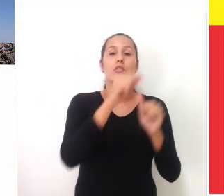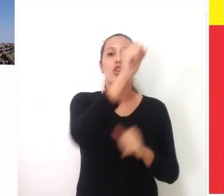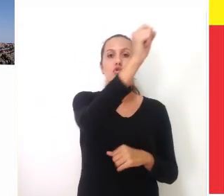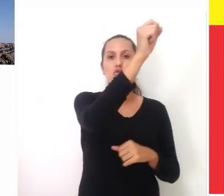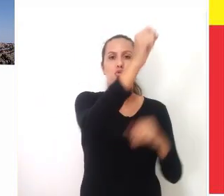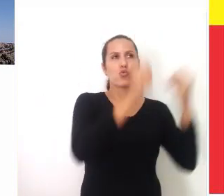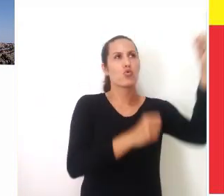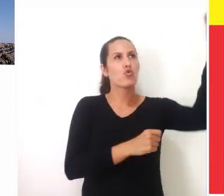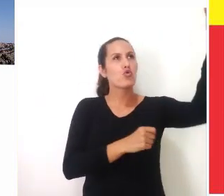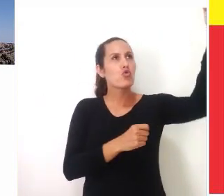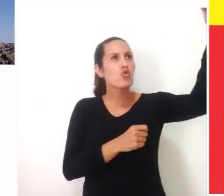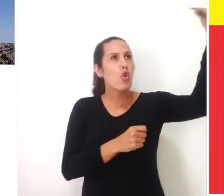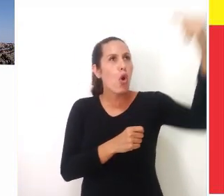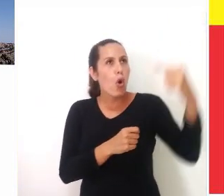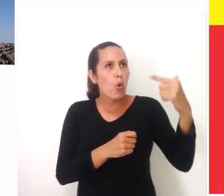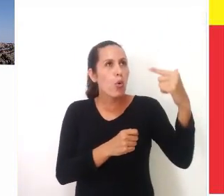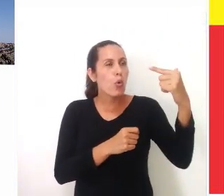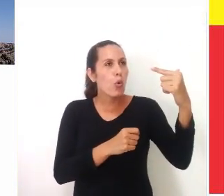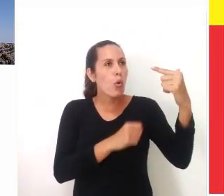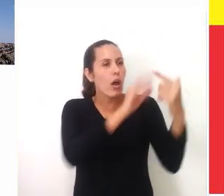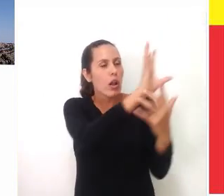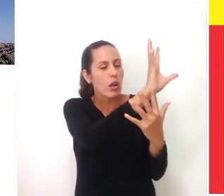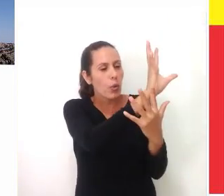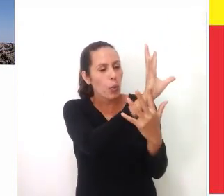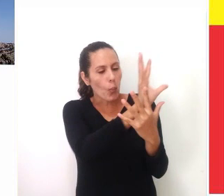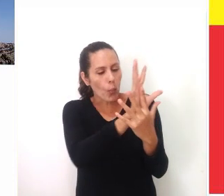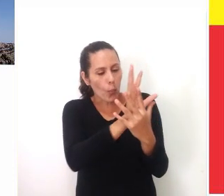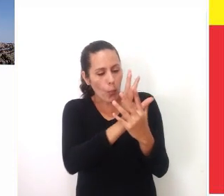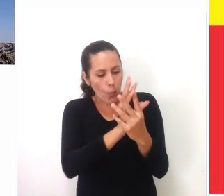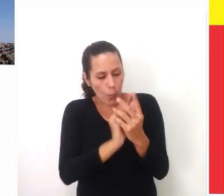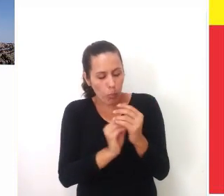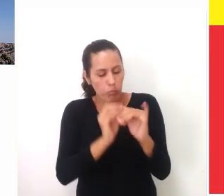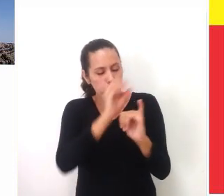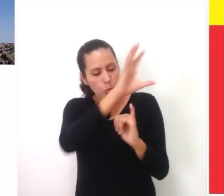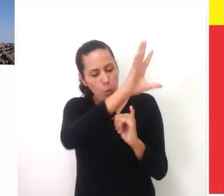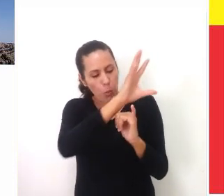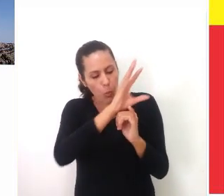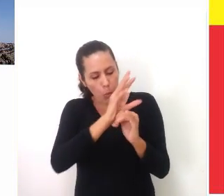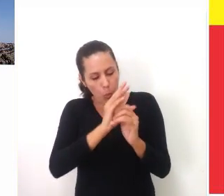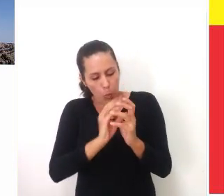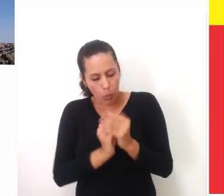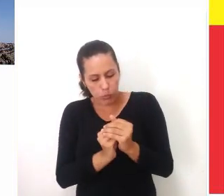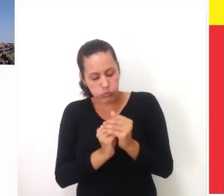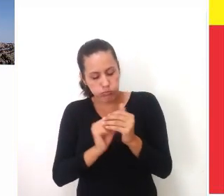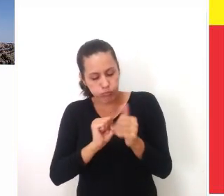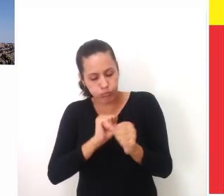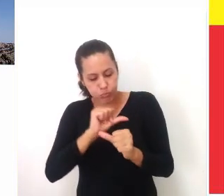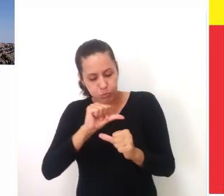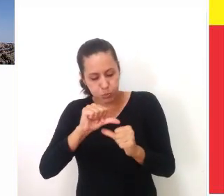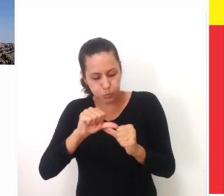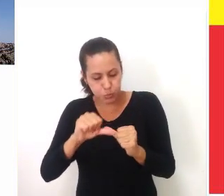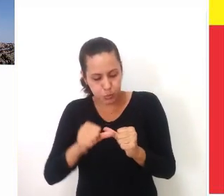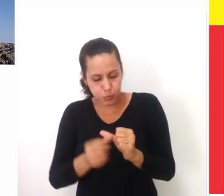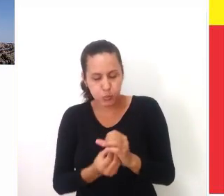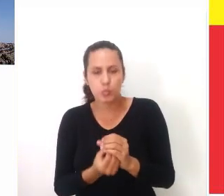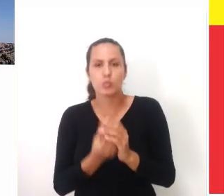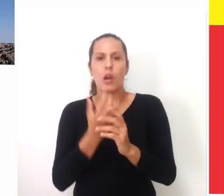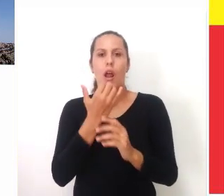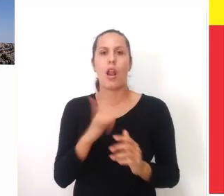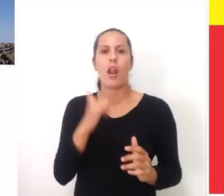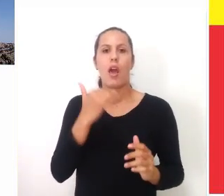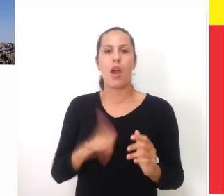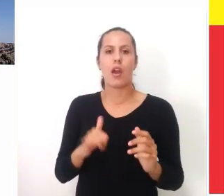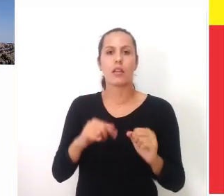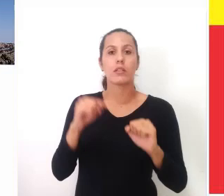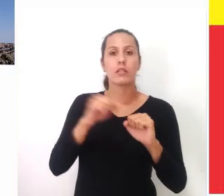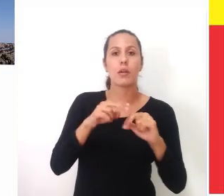energia do sol em energia elétrica. Através de quê, Dantas? através de células de placas